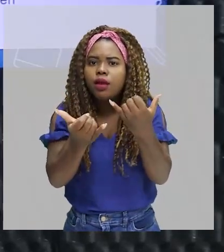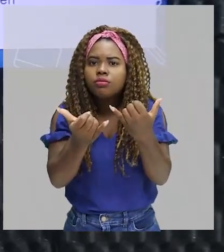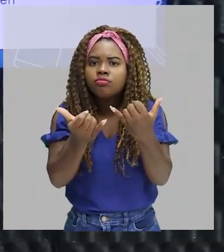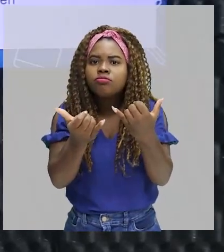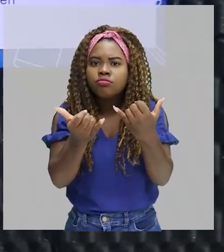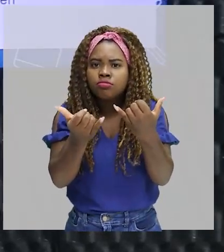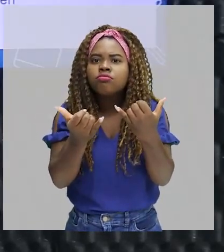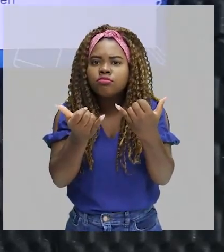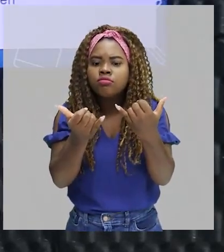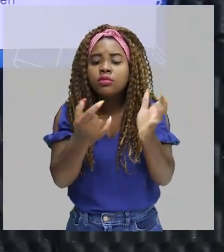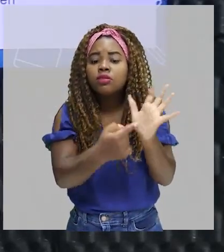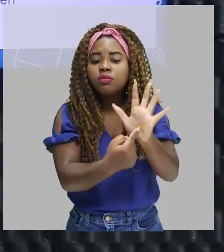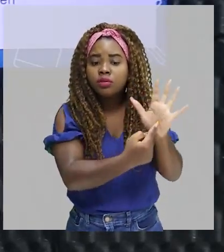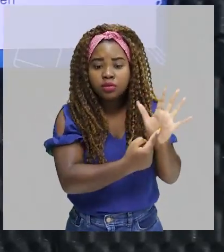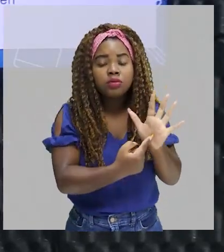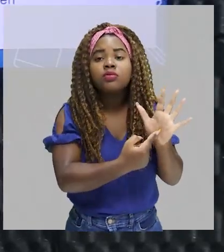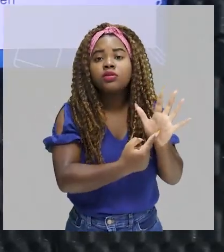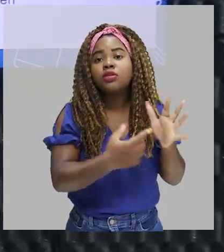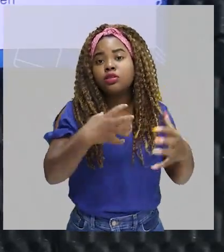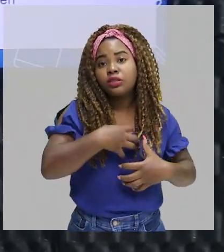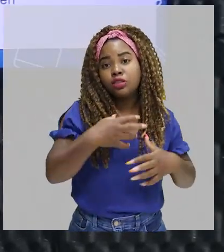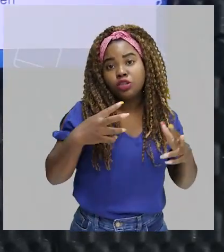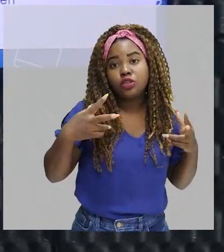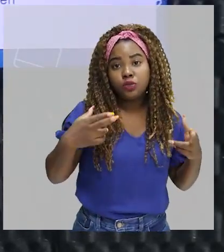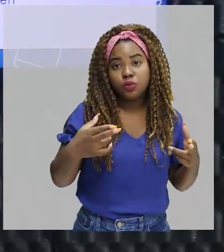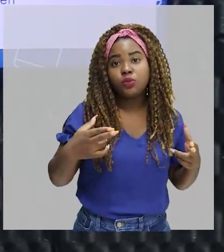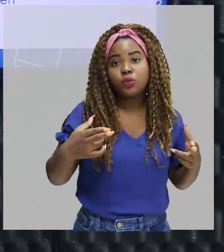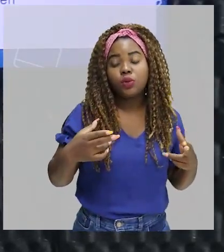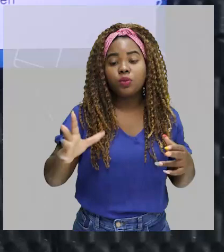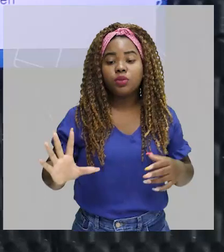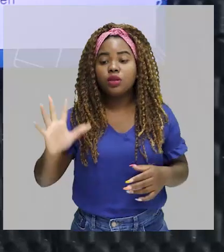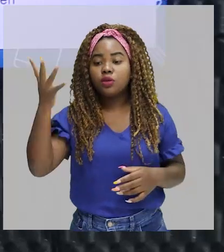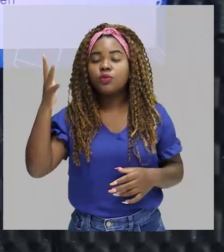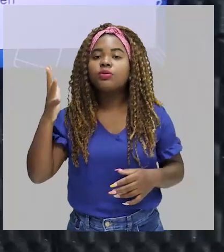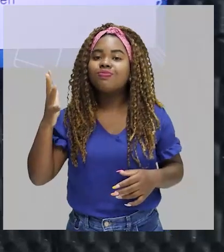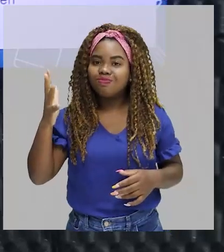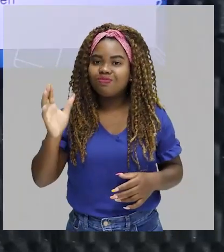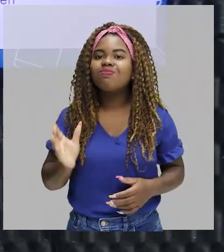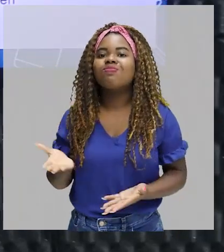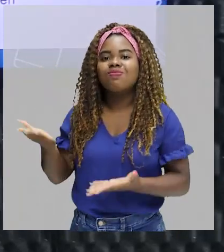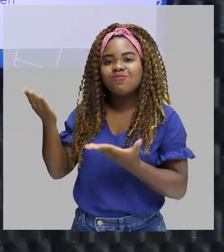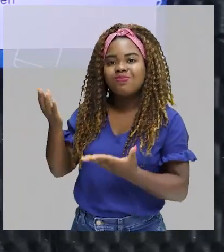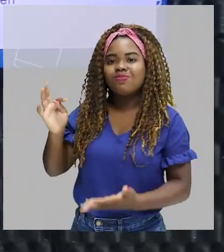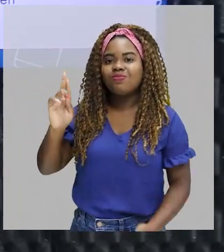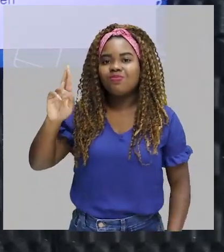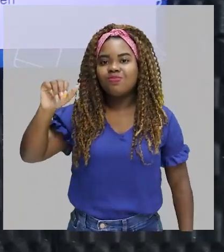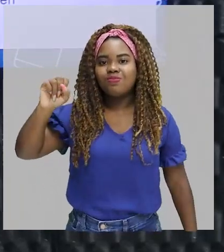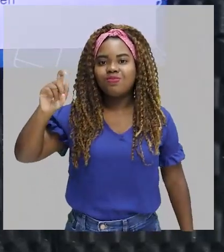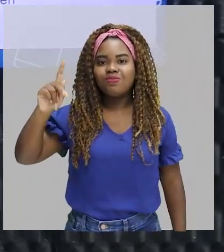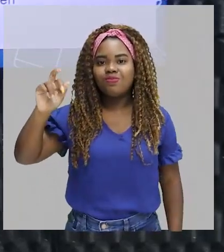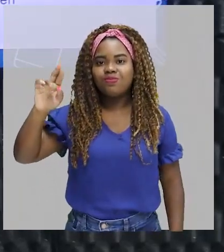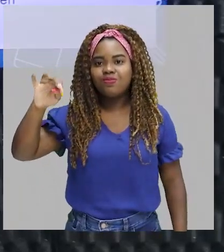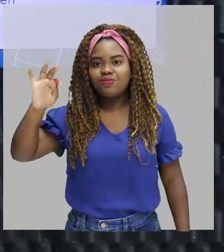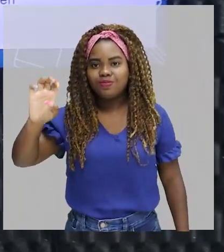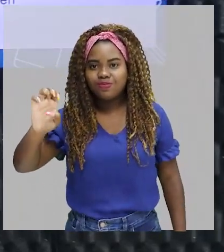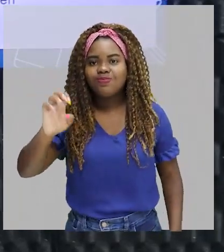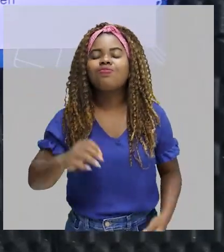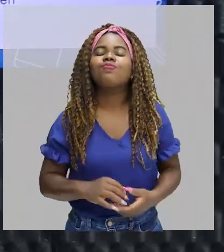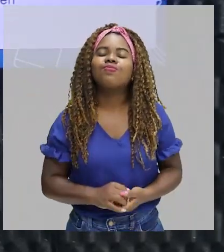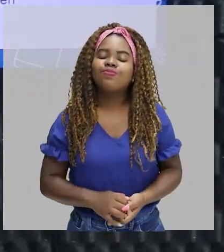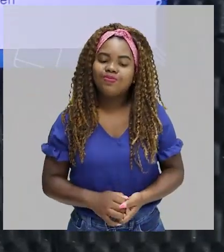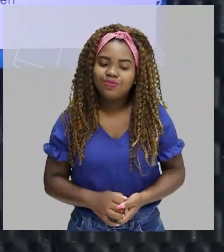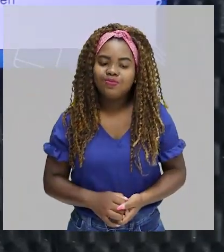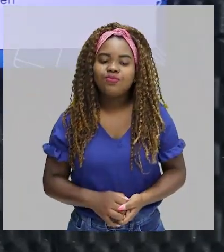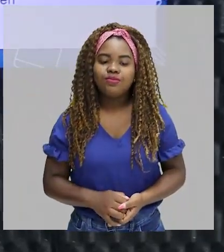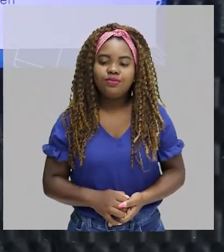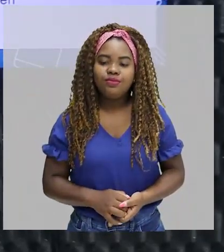elas podem apresentar o mesmo sentido. Quando isso acontece, é o que nós chamamos de transparente. As cognatas are